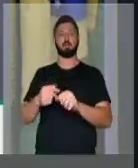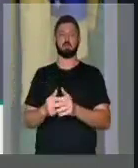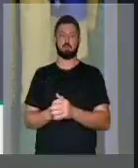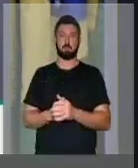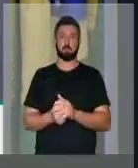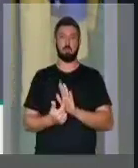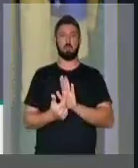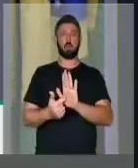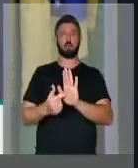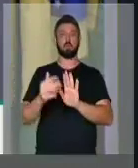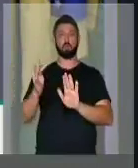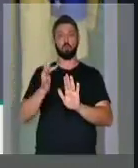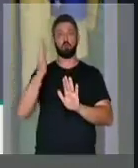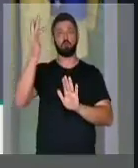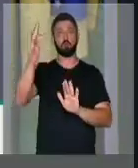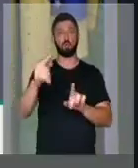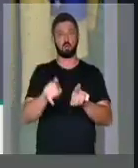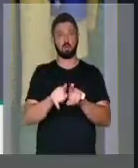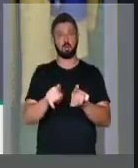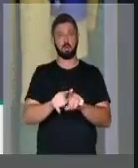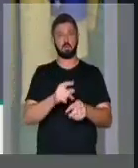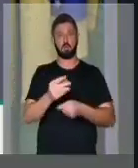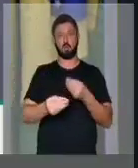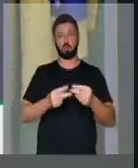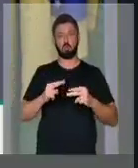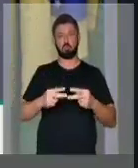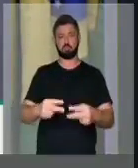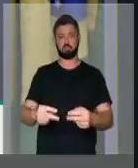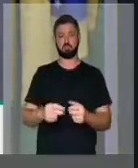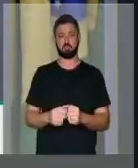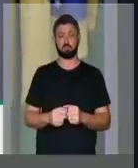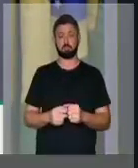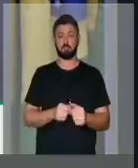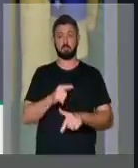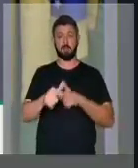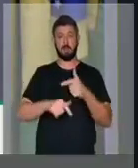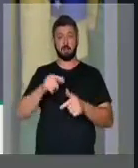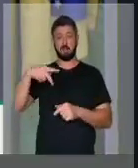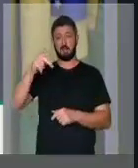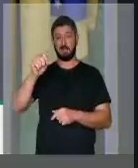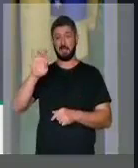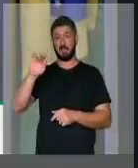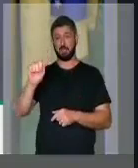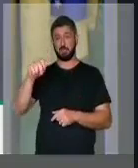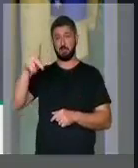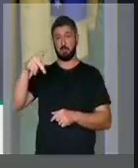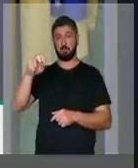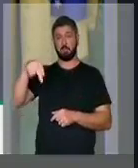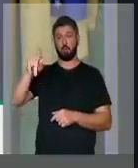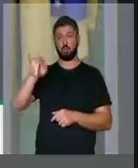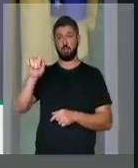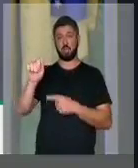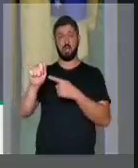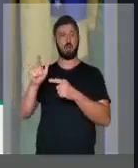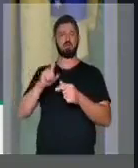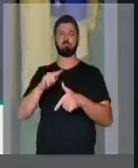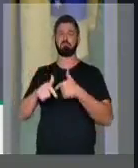exemplificando, iluminando o futuro das gerações. O trabalho de Kátia Bolger tem sido